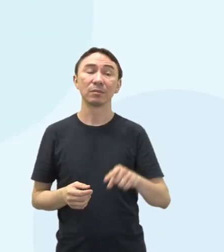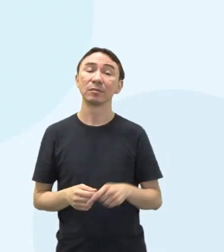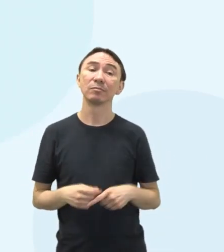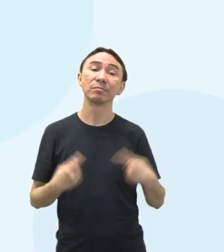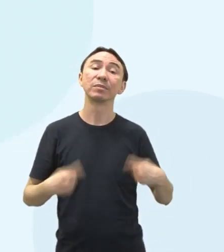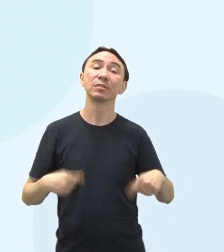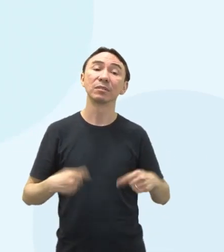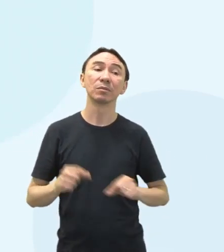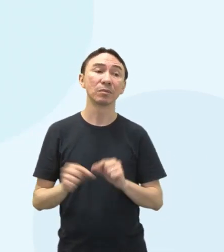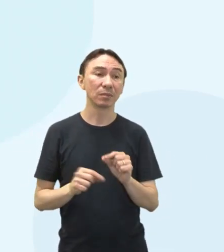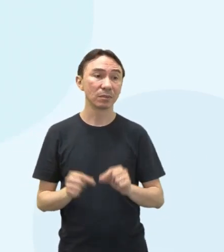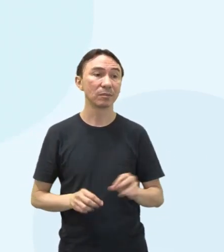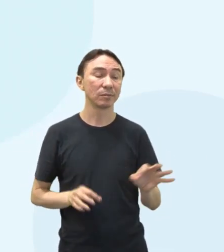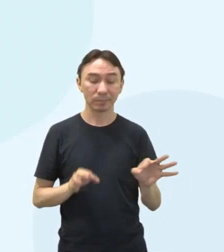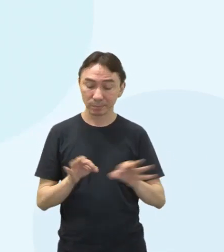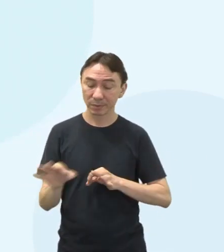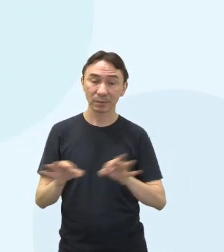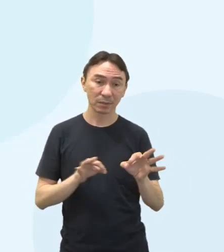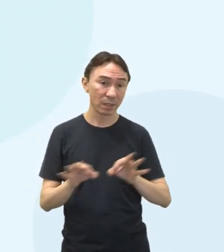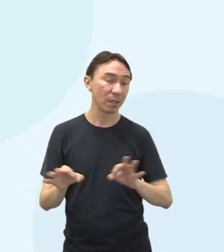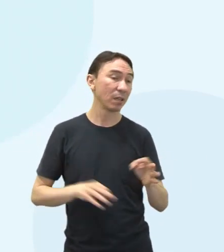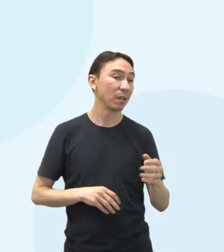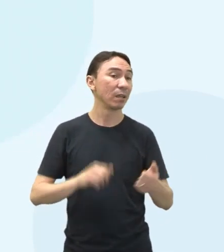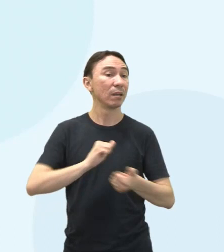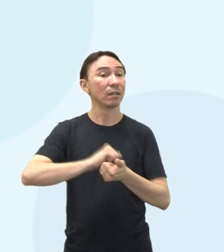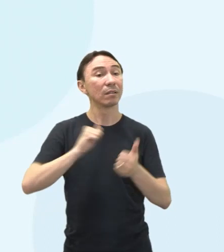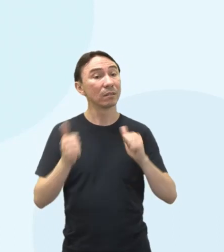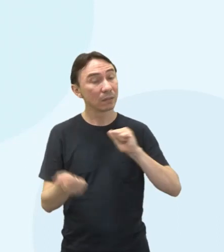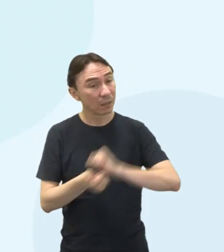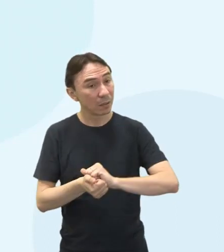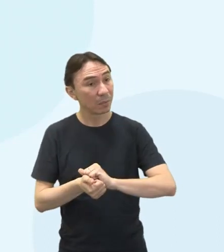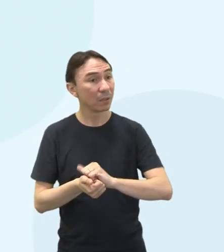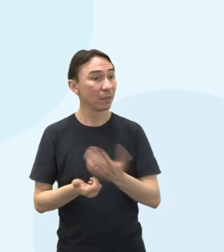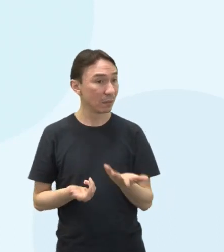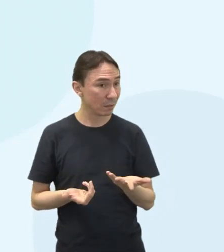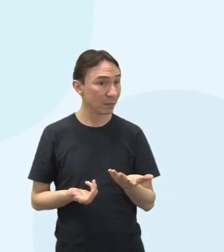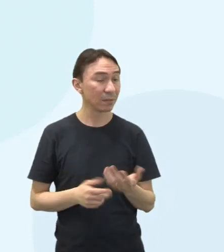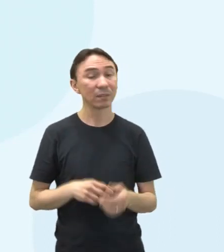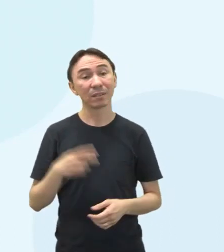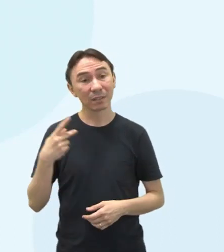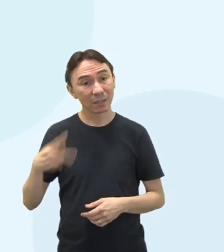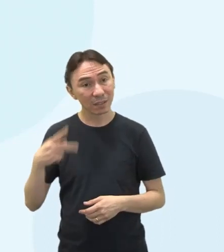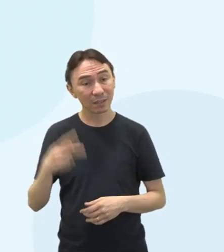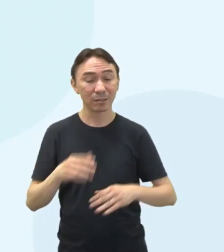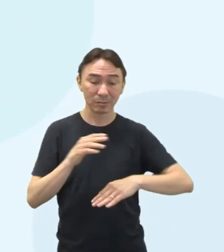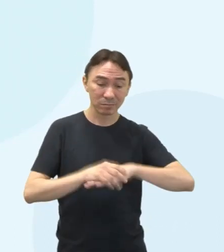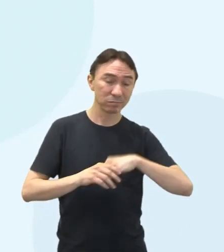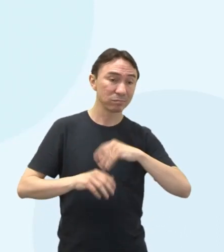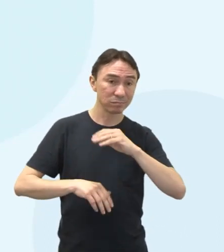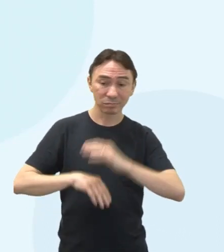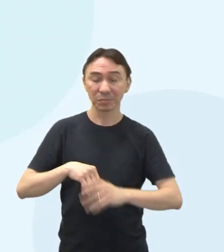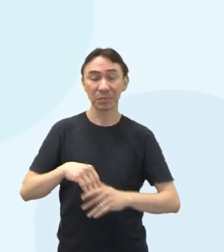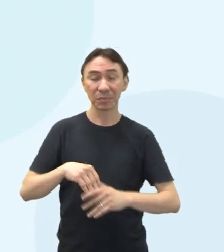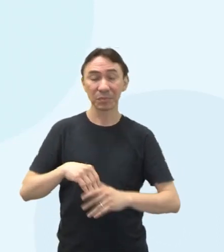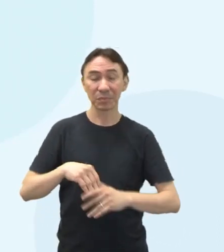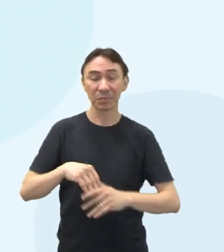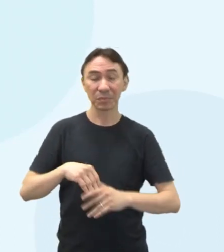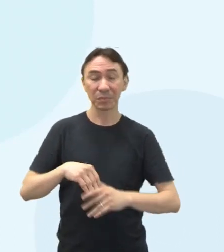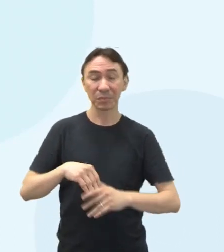planejar e adaptar a situações de aprendizagem na Perspectiva do desenvolvimento dessas habilidades selecionadas